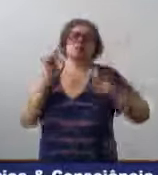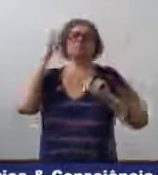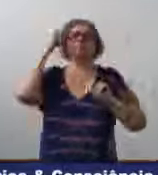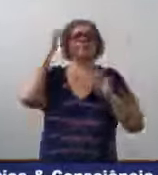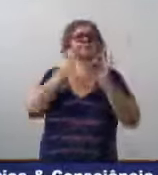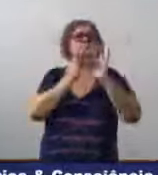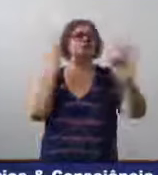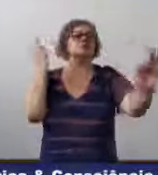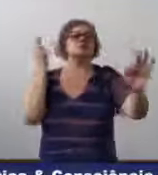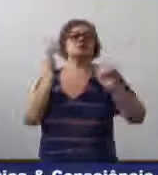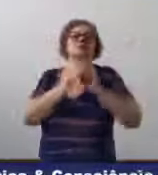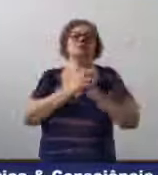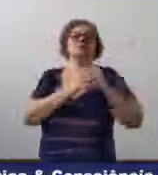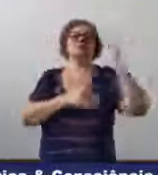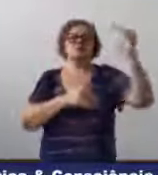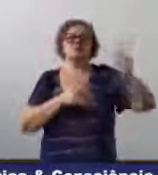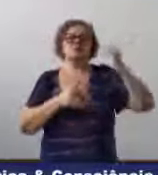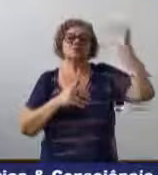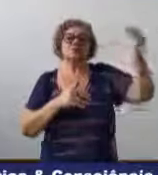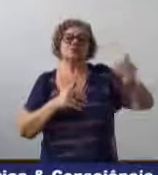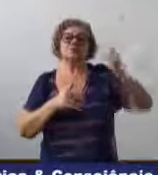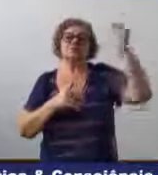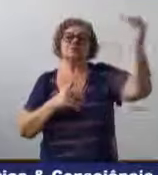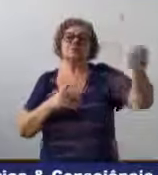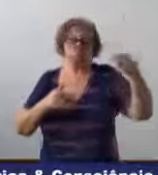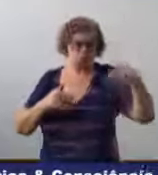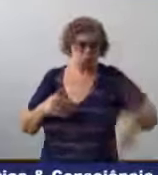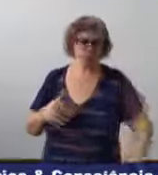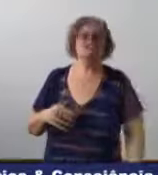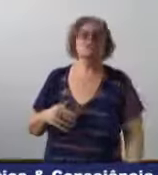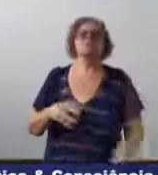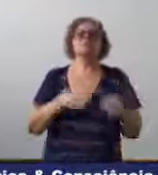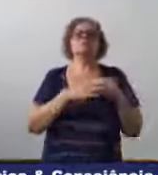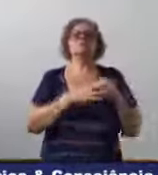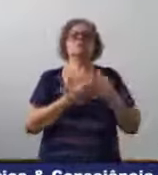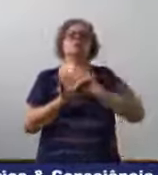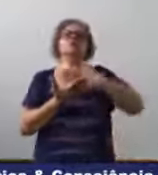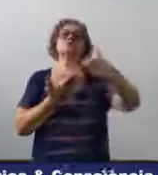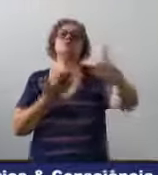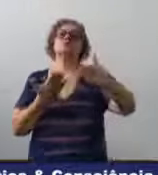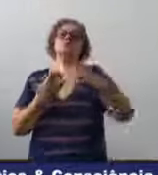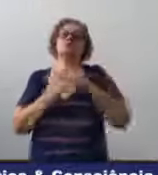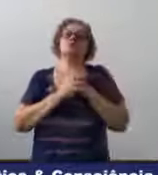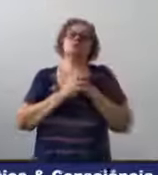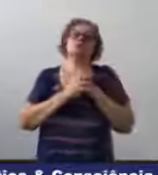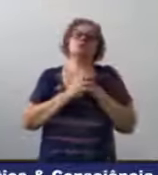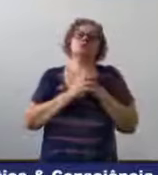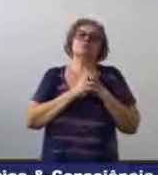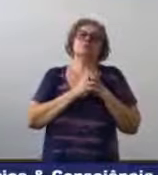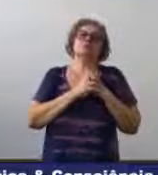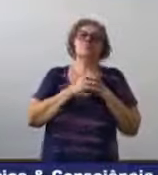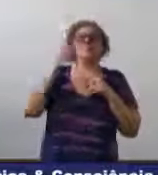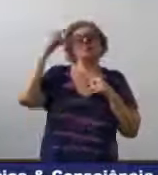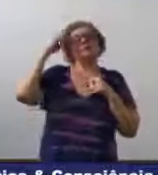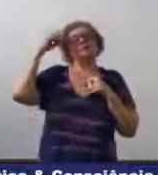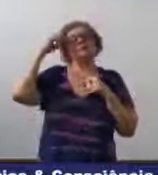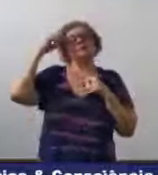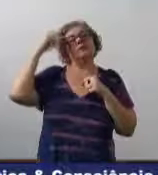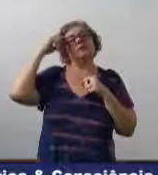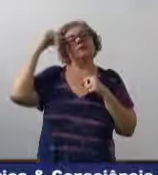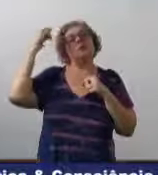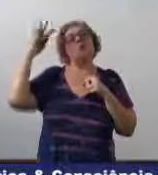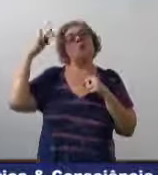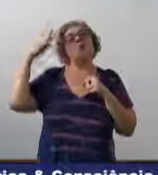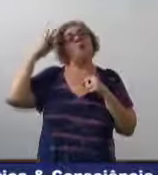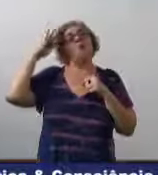da física, que foram se alterando profundamente. Nós começaríamos, por exemplo, com a ideia,